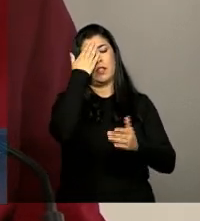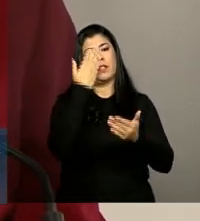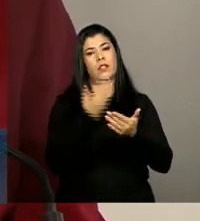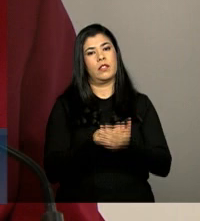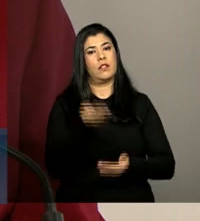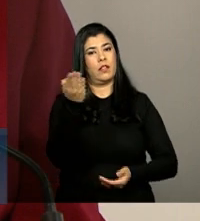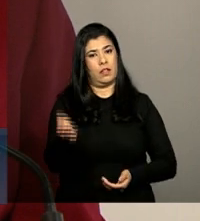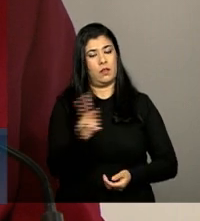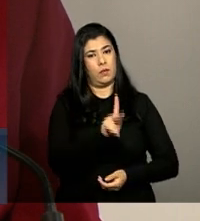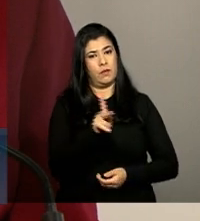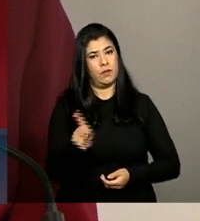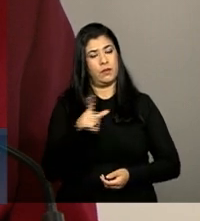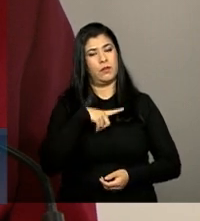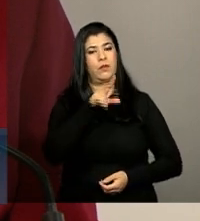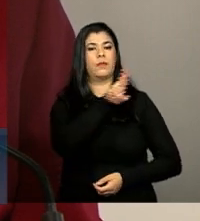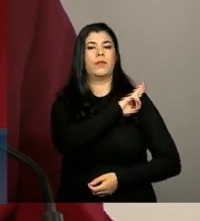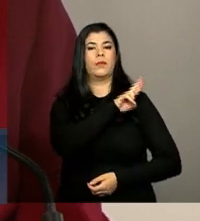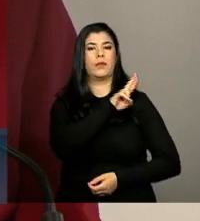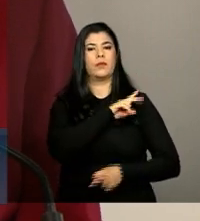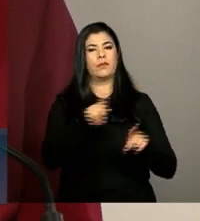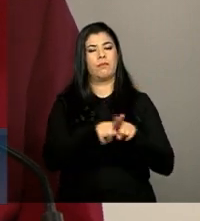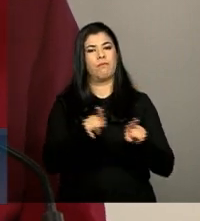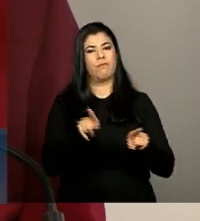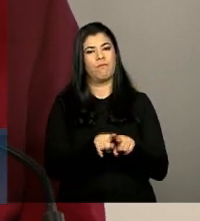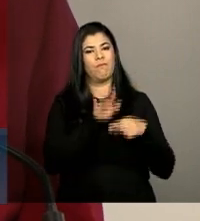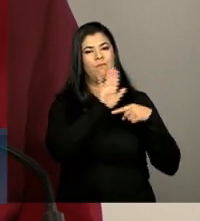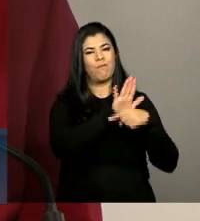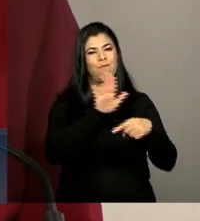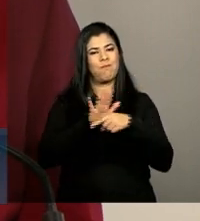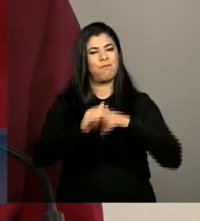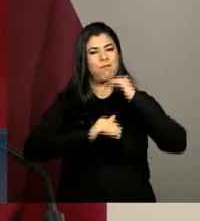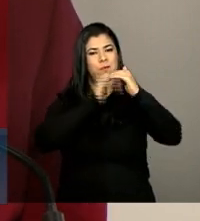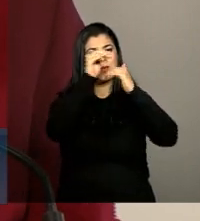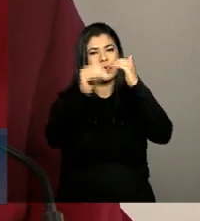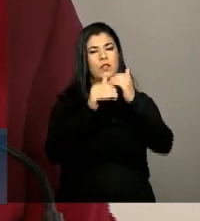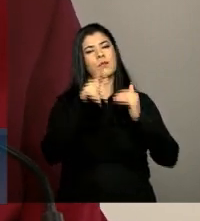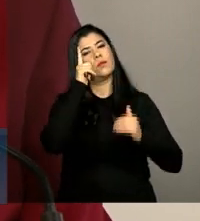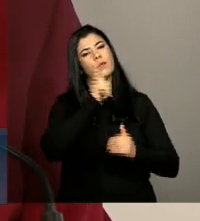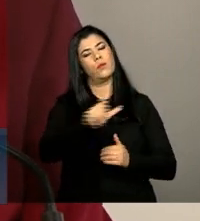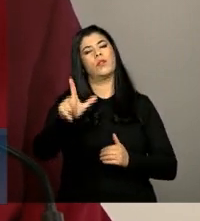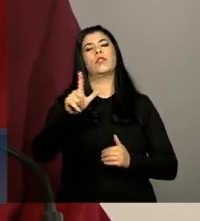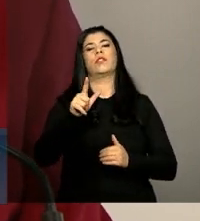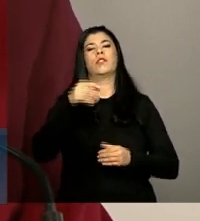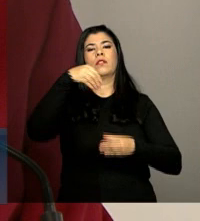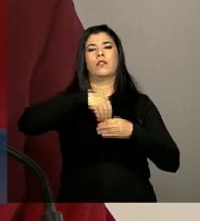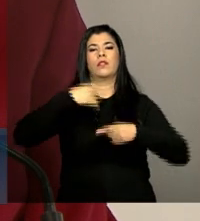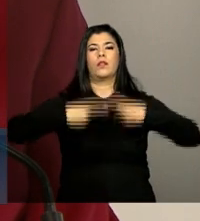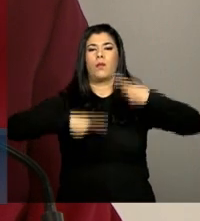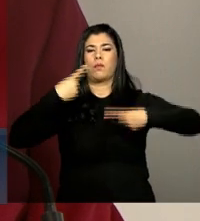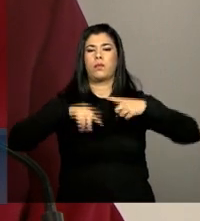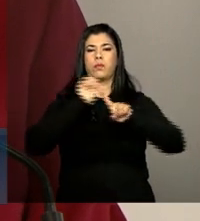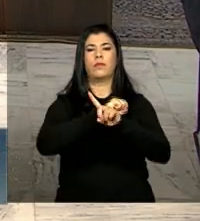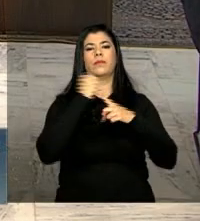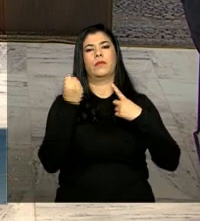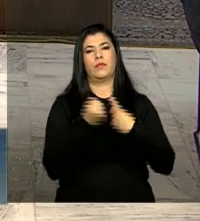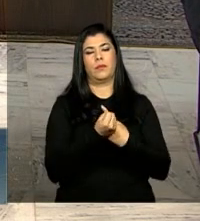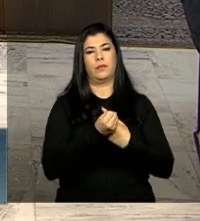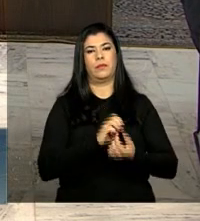é responsável por inspirar também os avanços que conquistamos nas nossas políticas